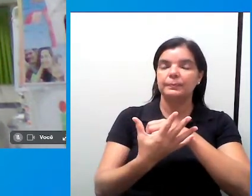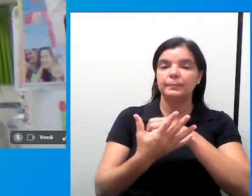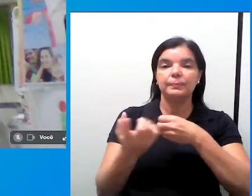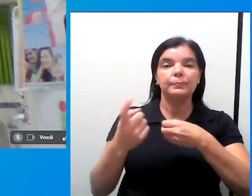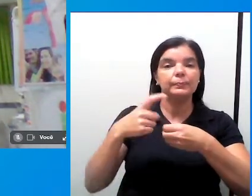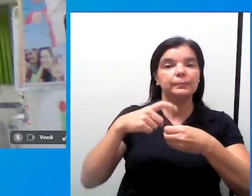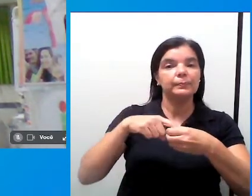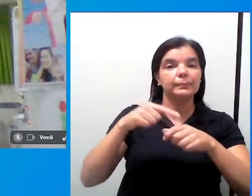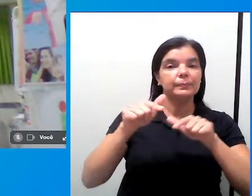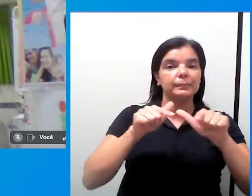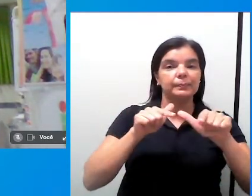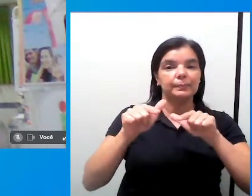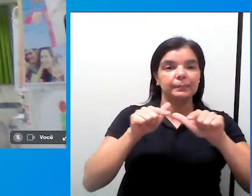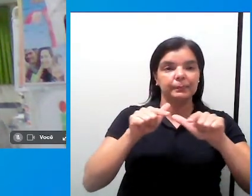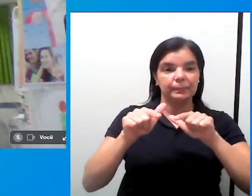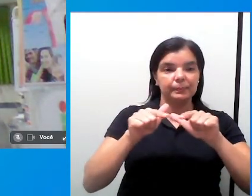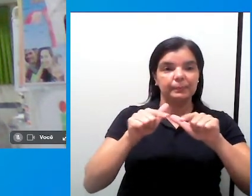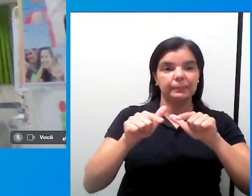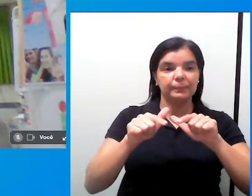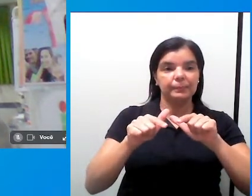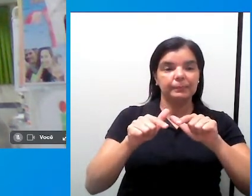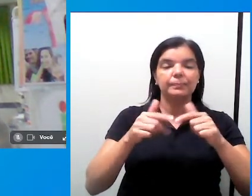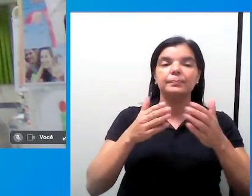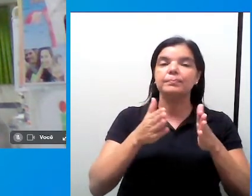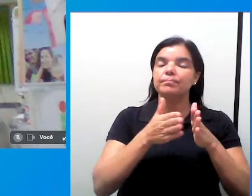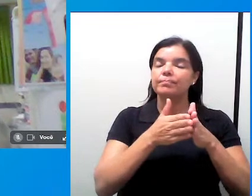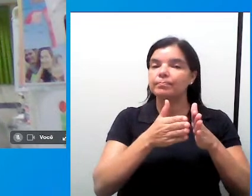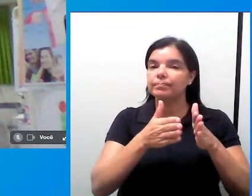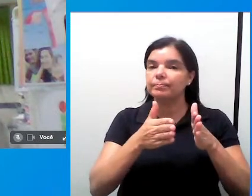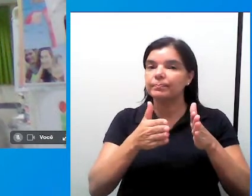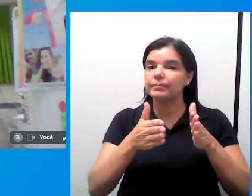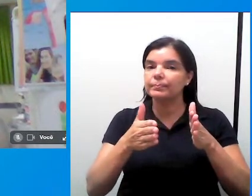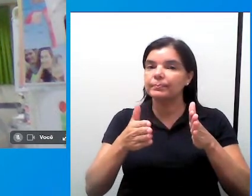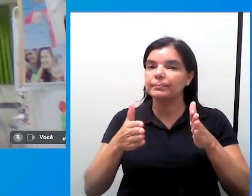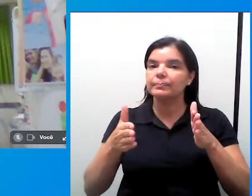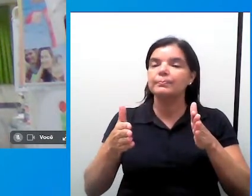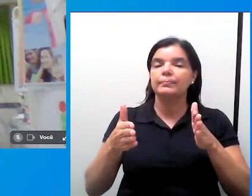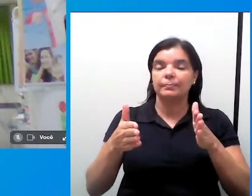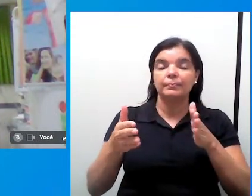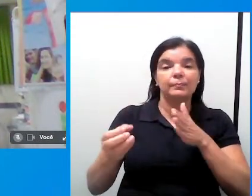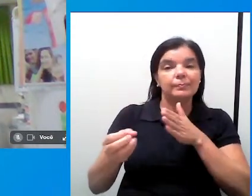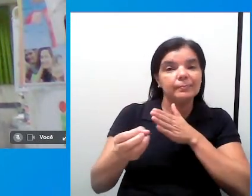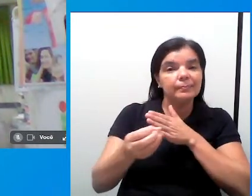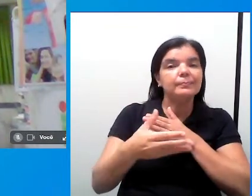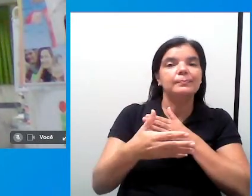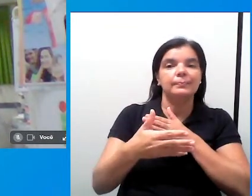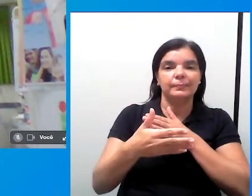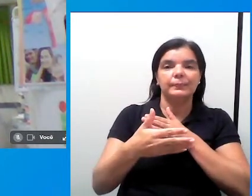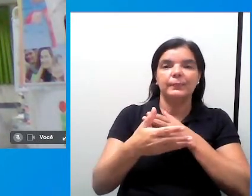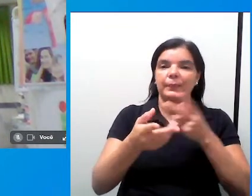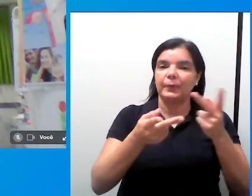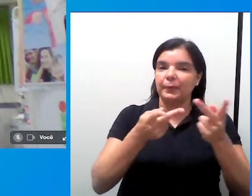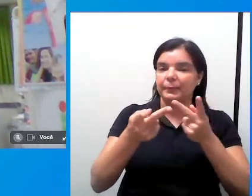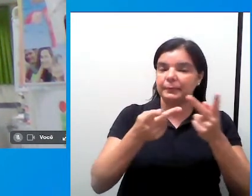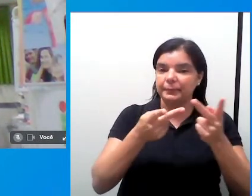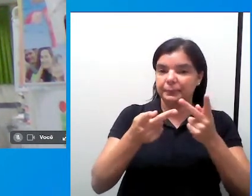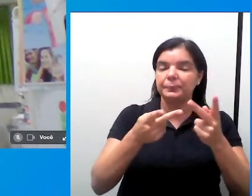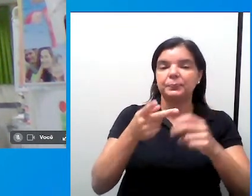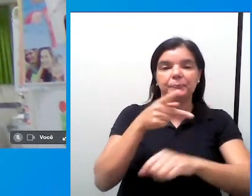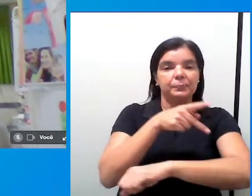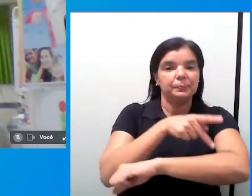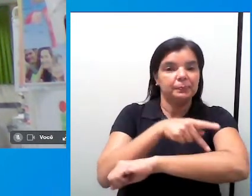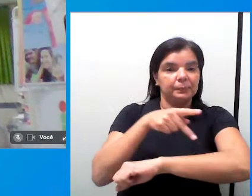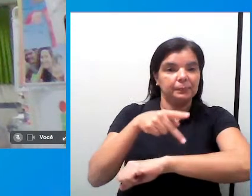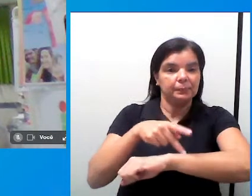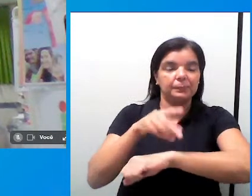no campus, a gente passa a uma nova estruturação desse projeto pedagógico do curso, está sendo discutido